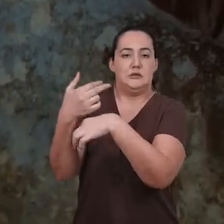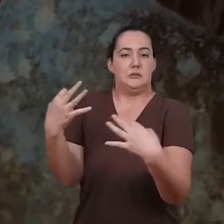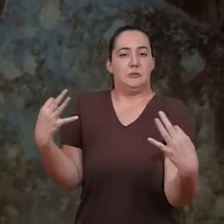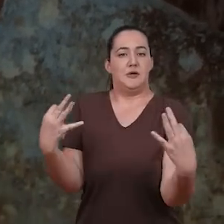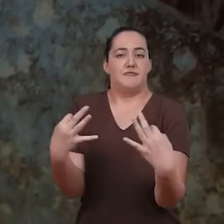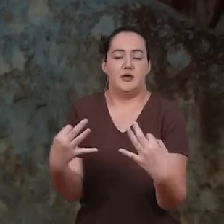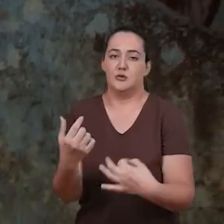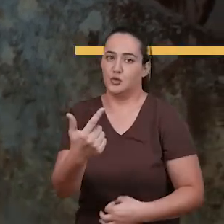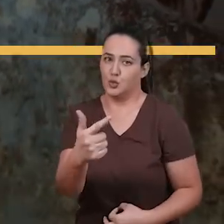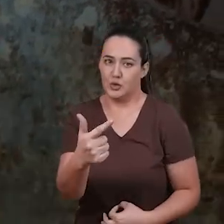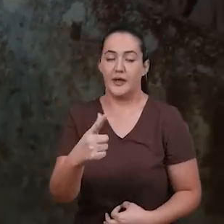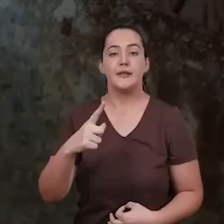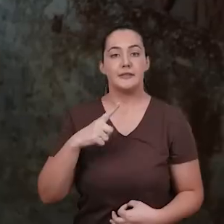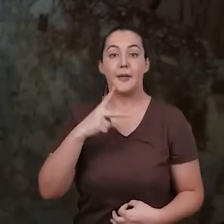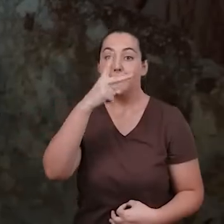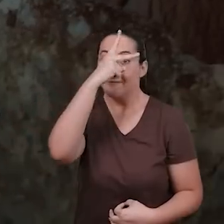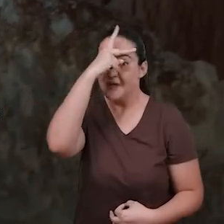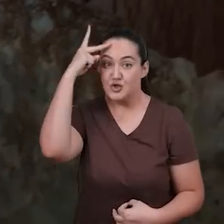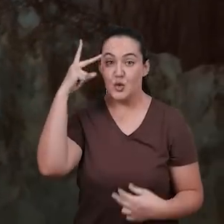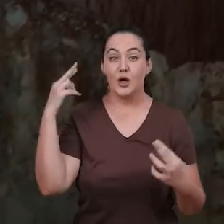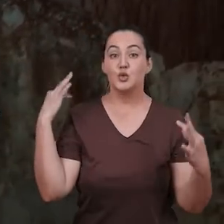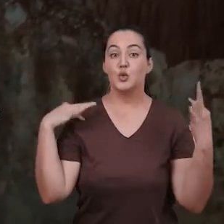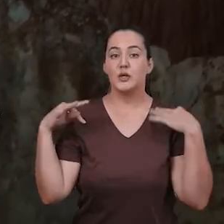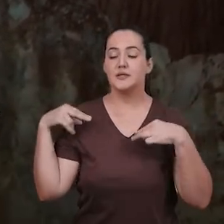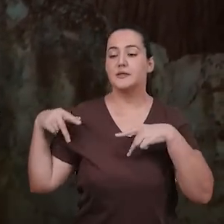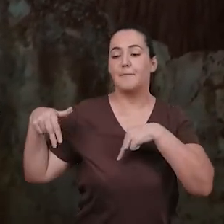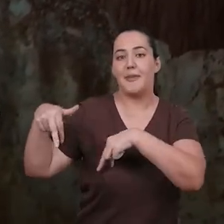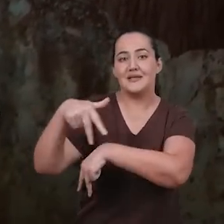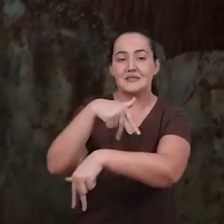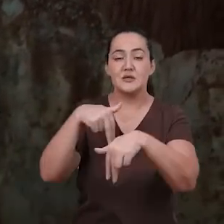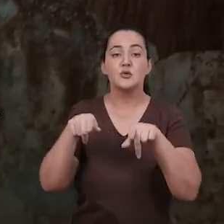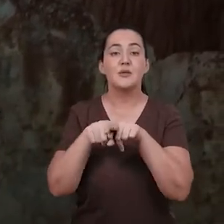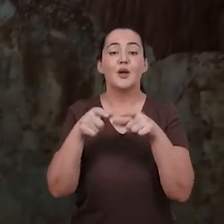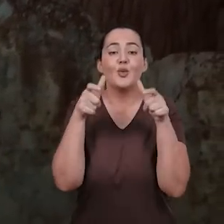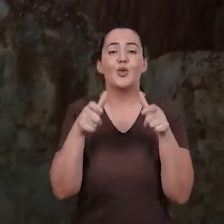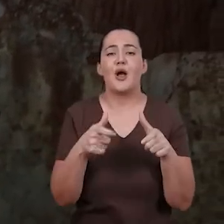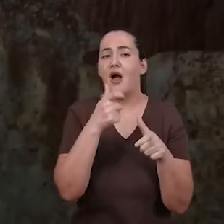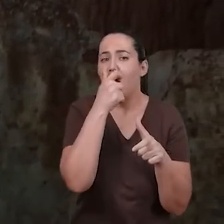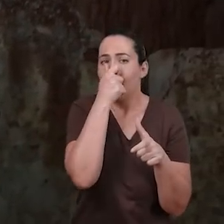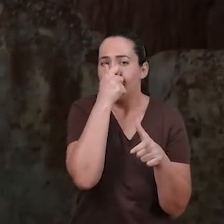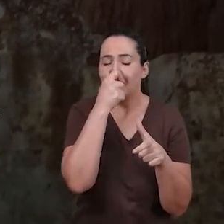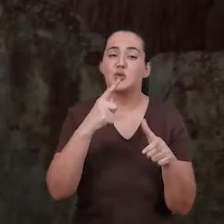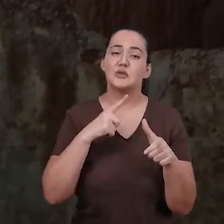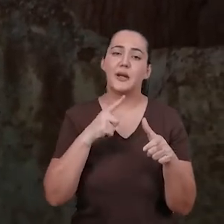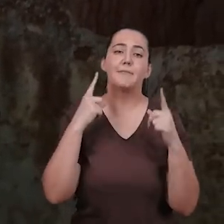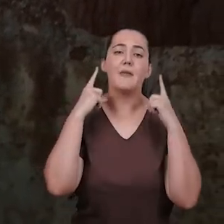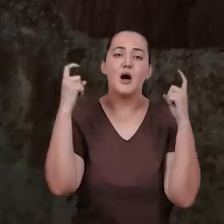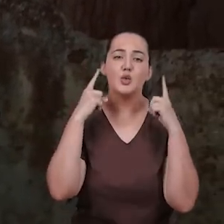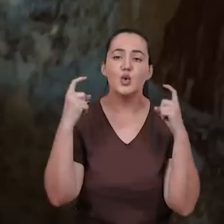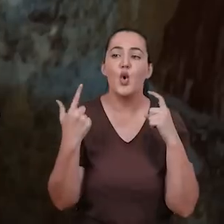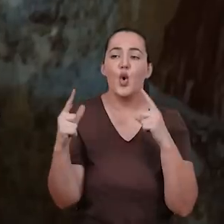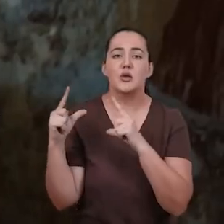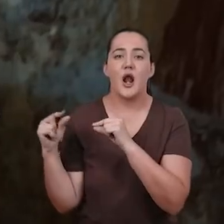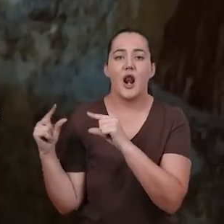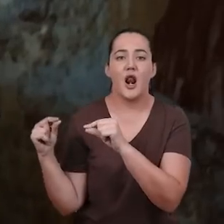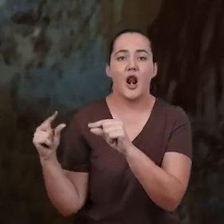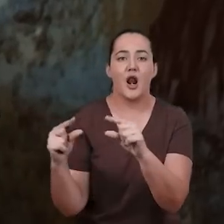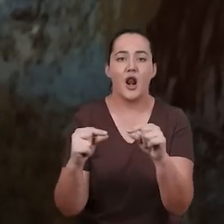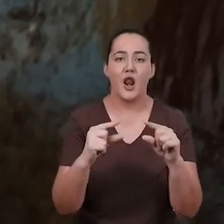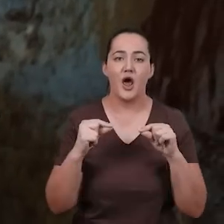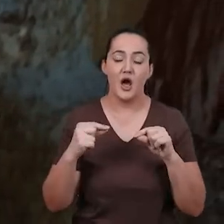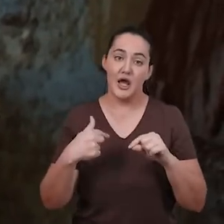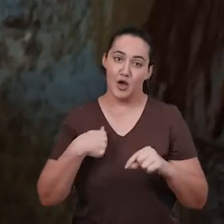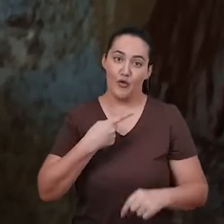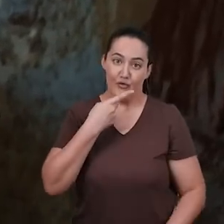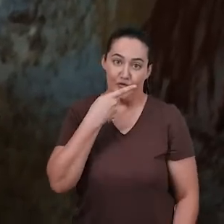aqui não é um estúdio, há turistas passando, você está vendo que o lugar é apertado, então vocês vão ouvir outras vozes, porque ecoa